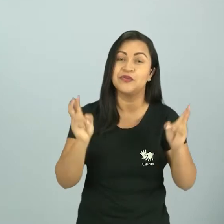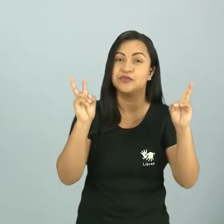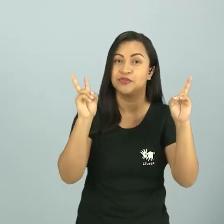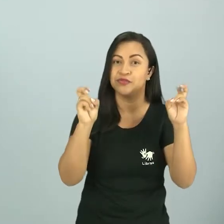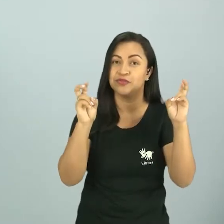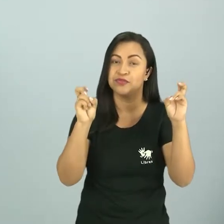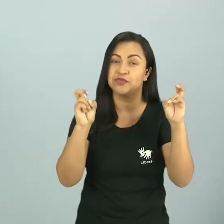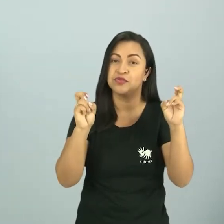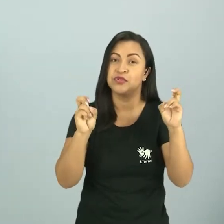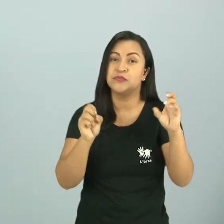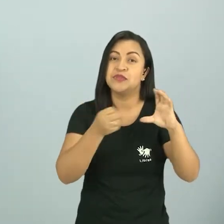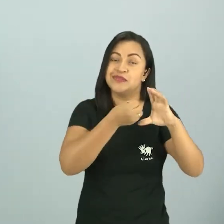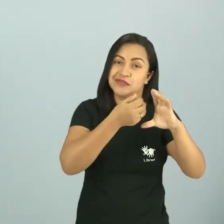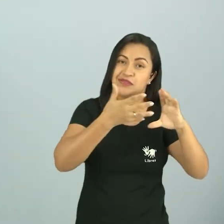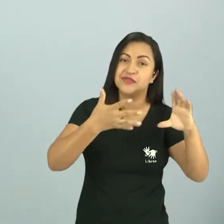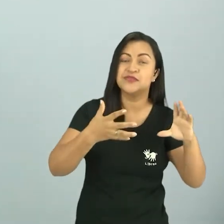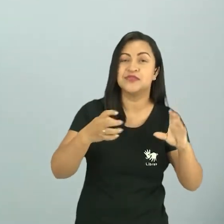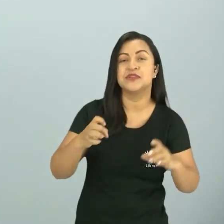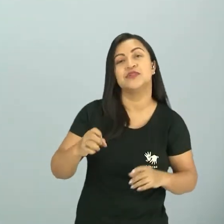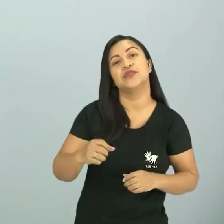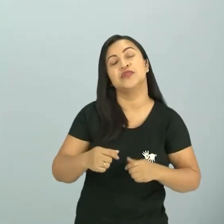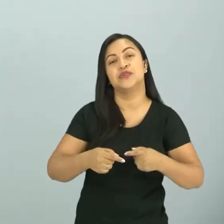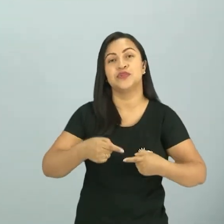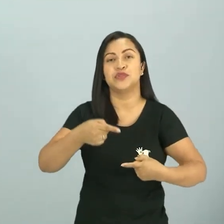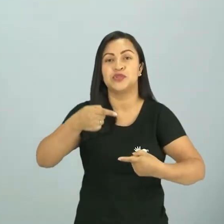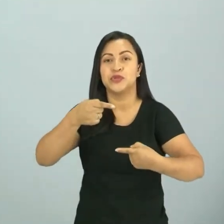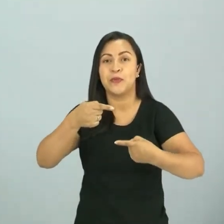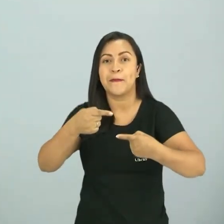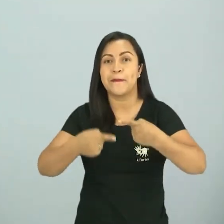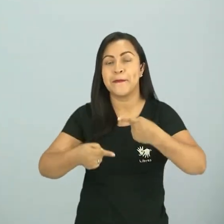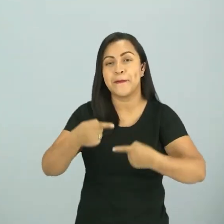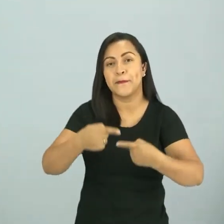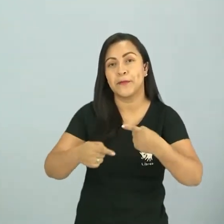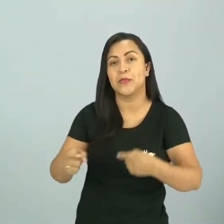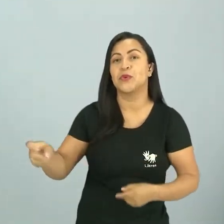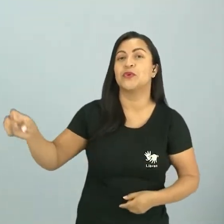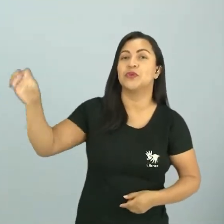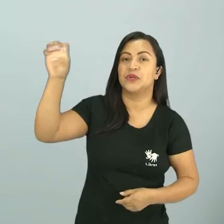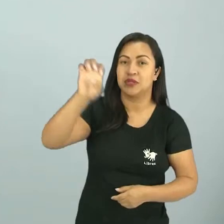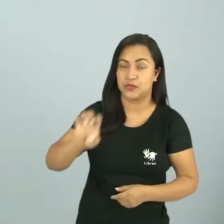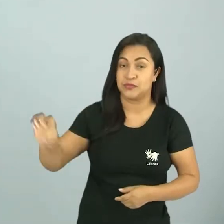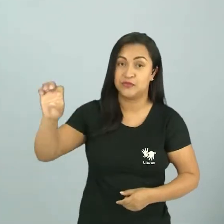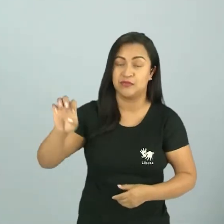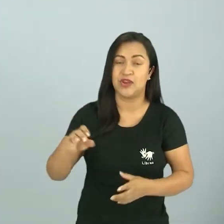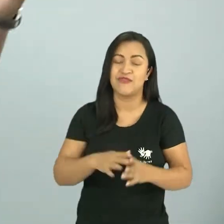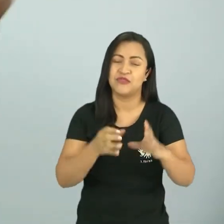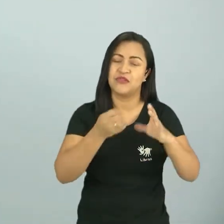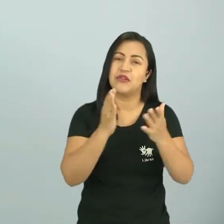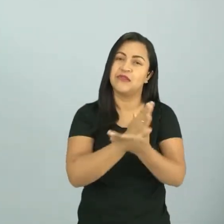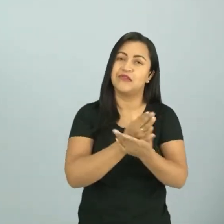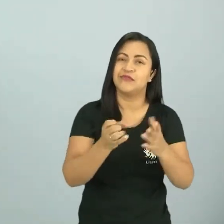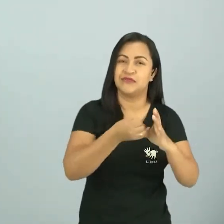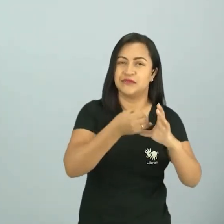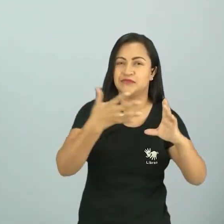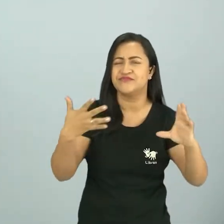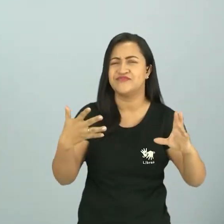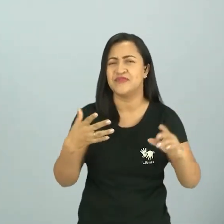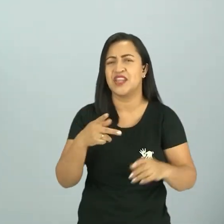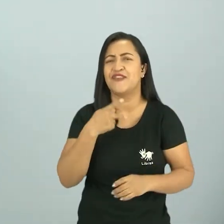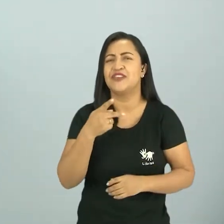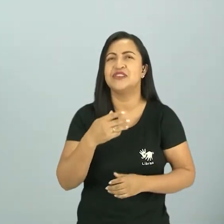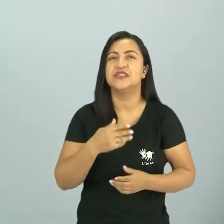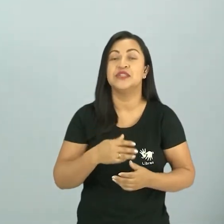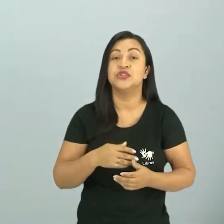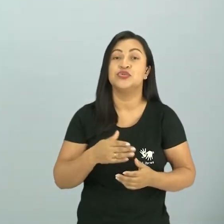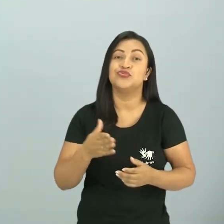sobre aspectos políticos e econômicos da Europa, tá? Falando de algumas características da Europa, a gente vai voltar lá no início do